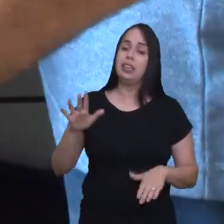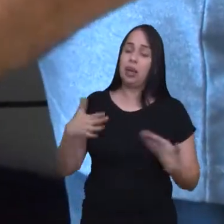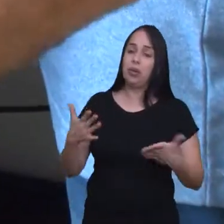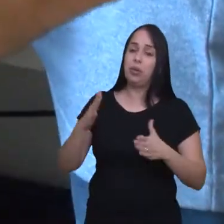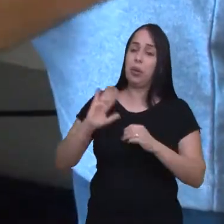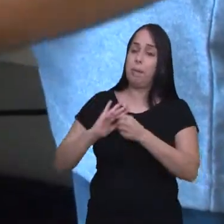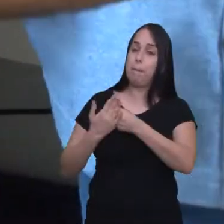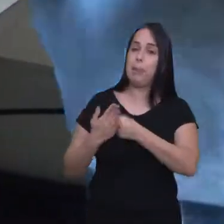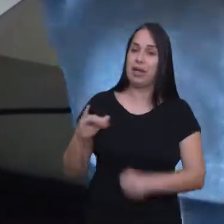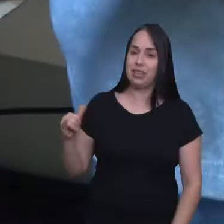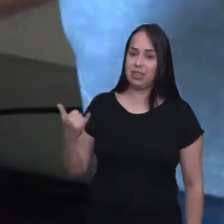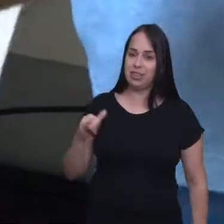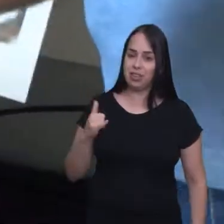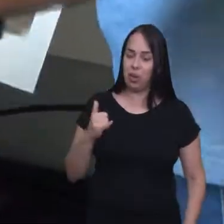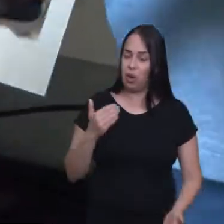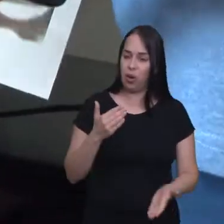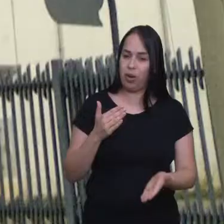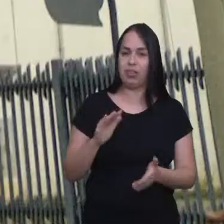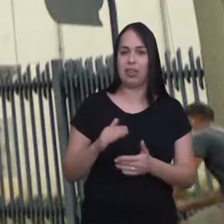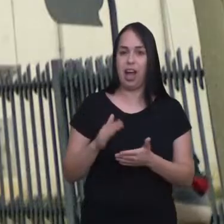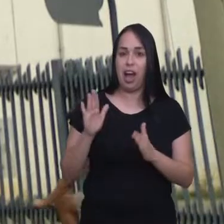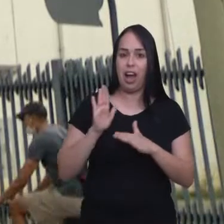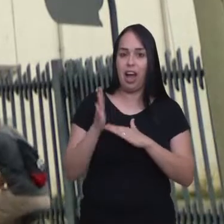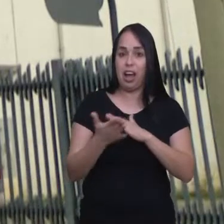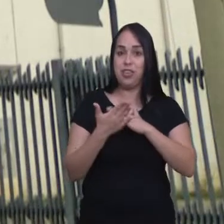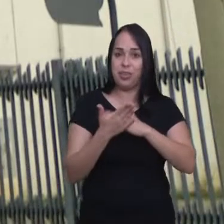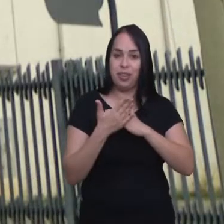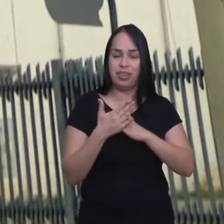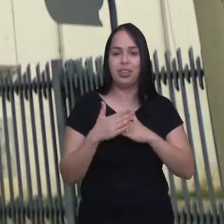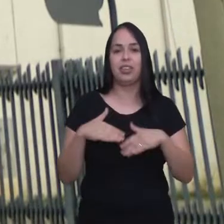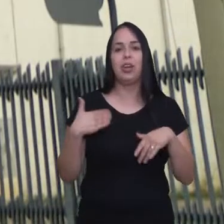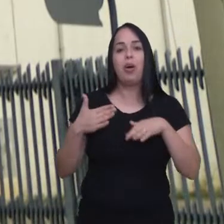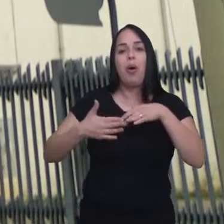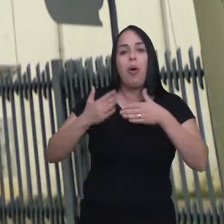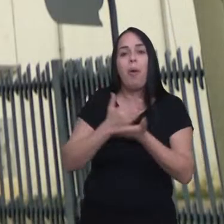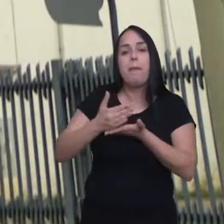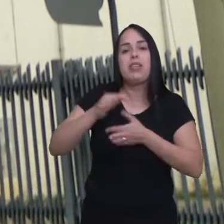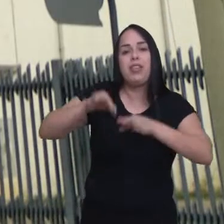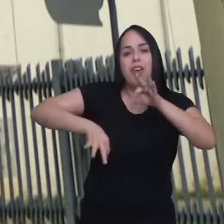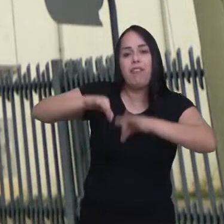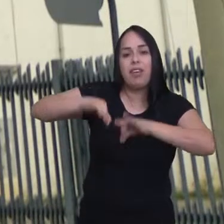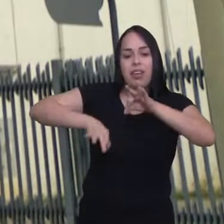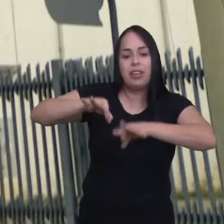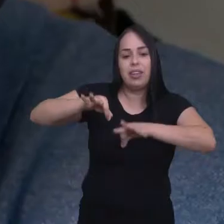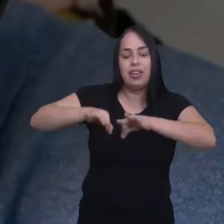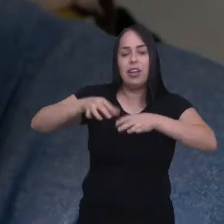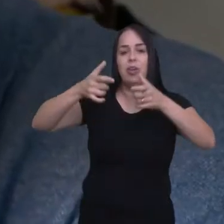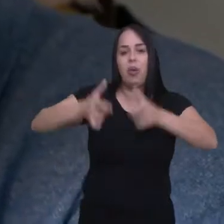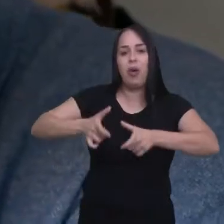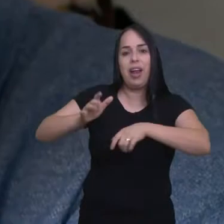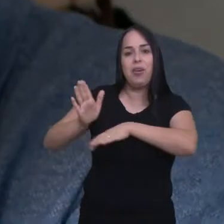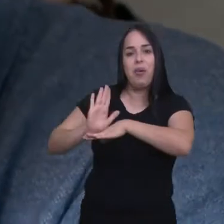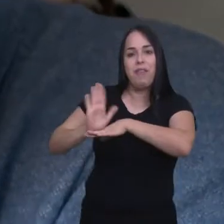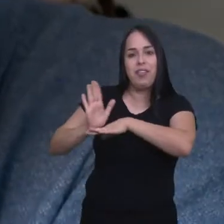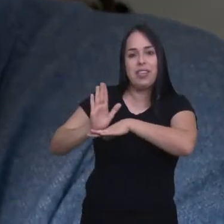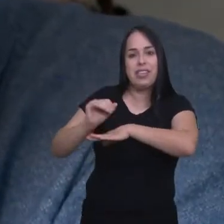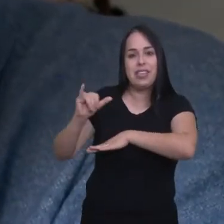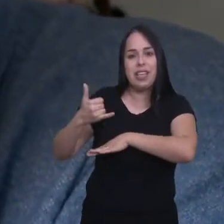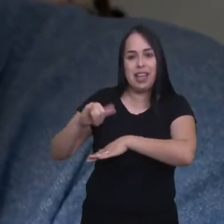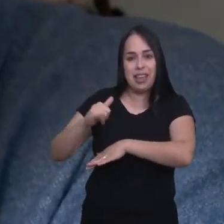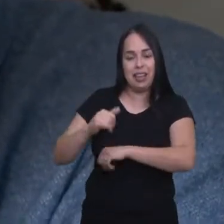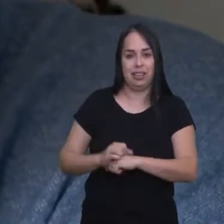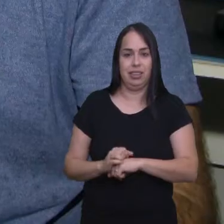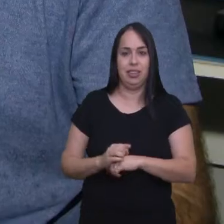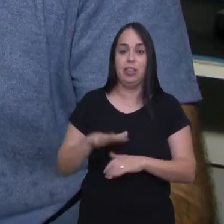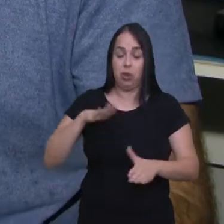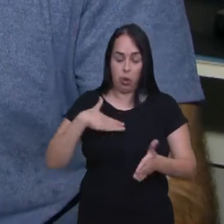vez foi o pontapé inicial dessas ações. Tudo começou com uma oficina fotográfica no Cine Santana. A partir daí, não parou